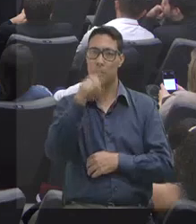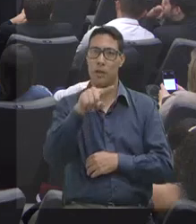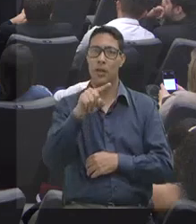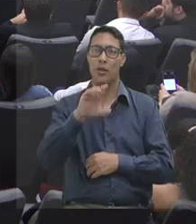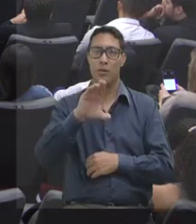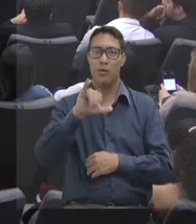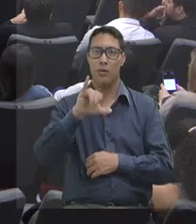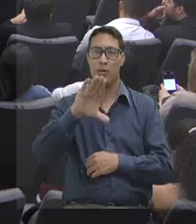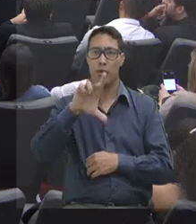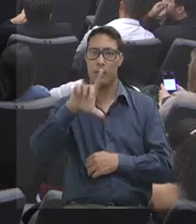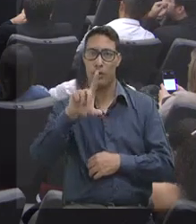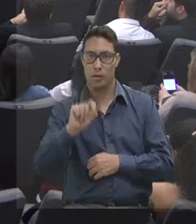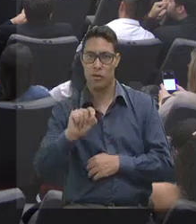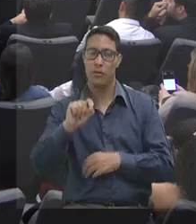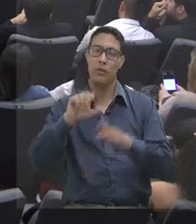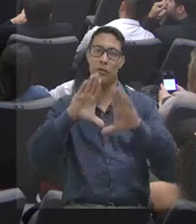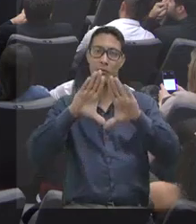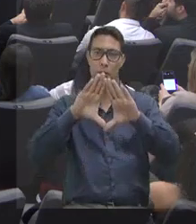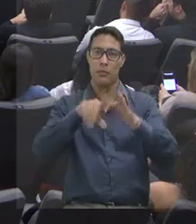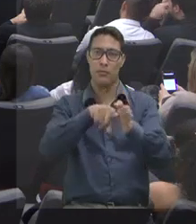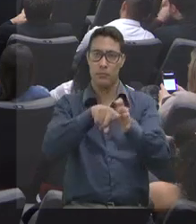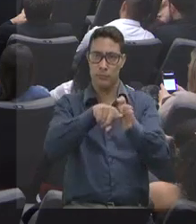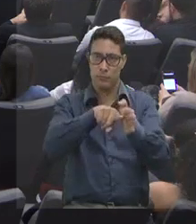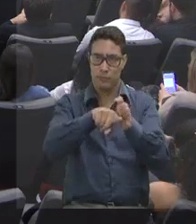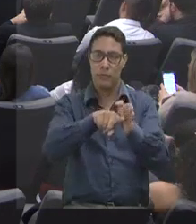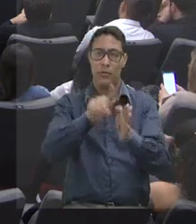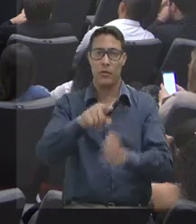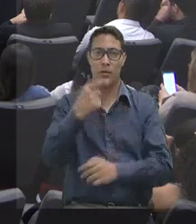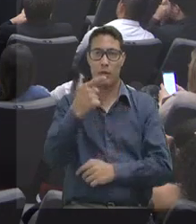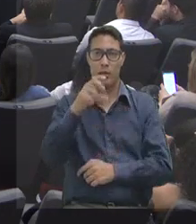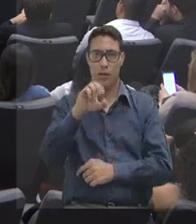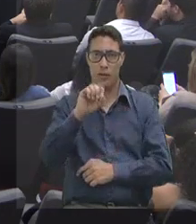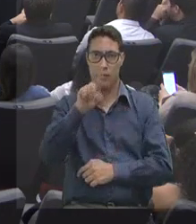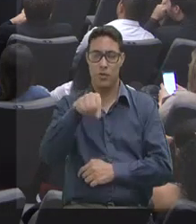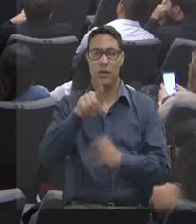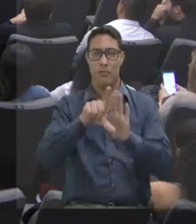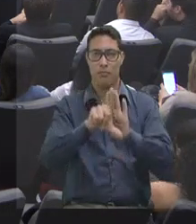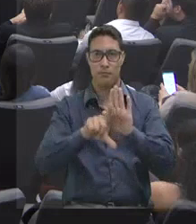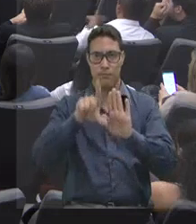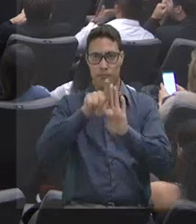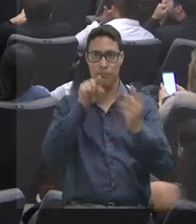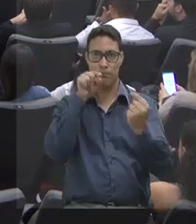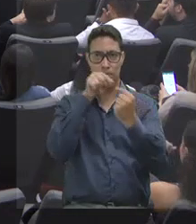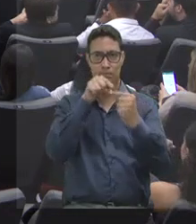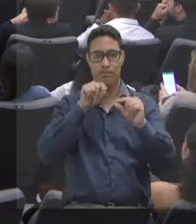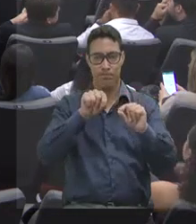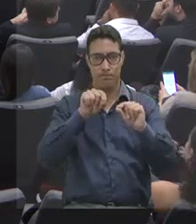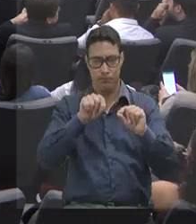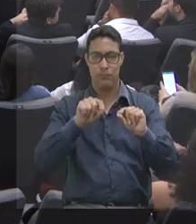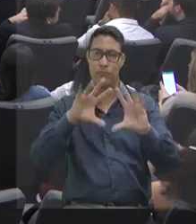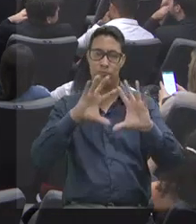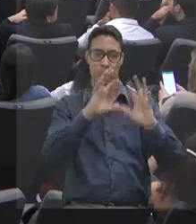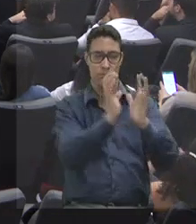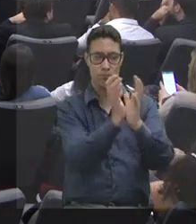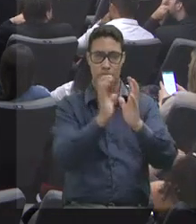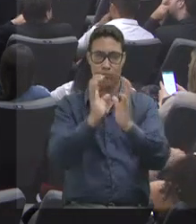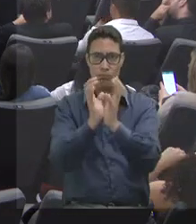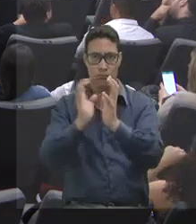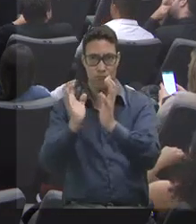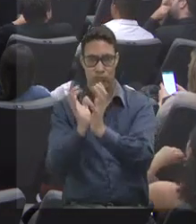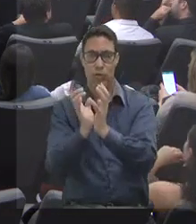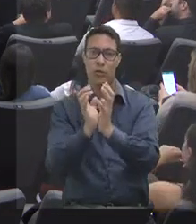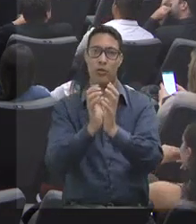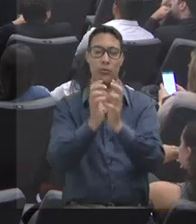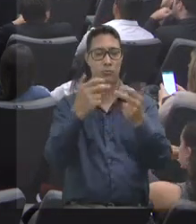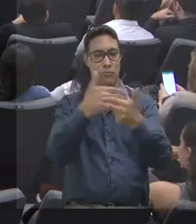Assembleia fiscaliza prestação de contas da vigésima legislatura processo no qual dirigentes de órgãos